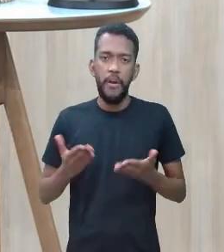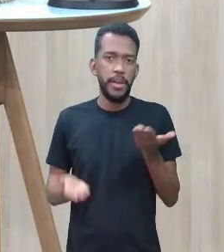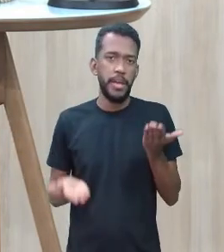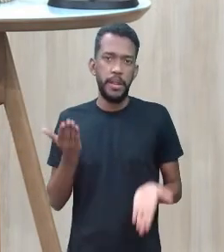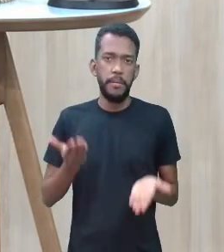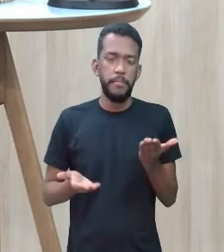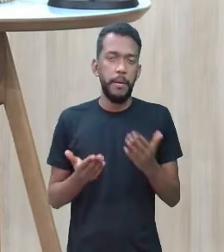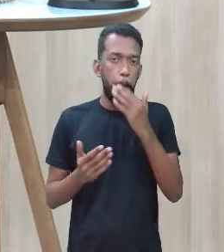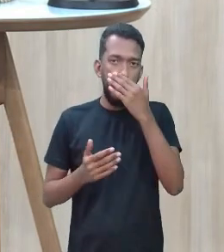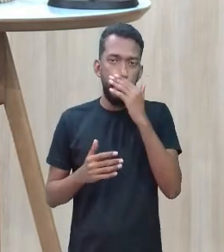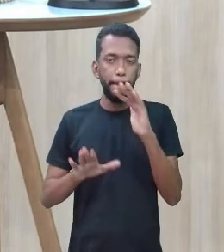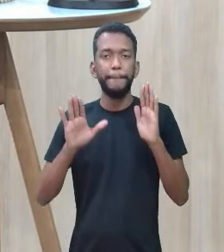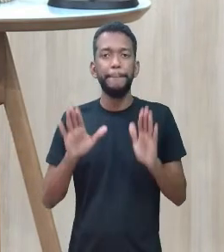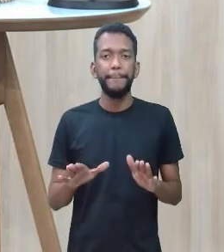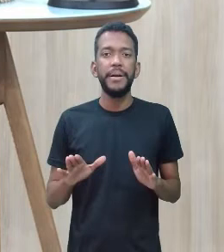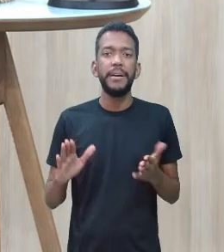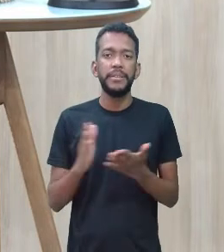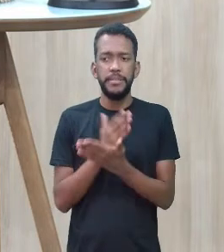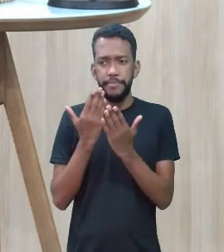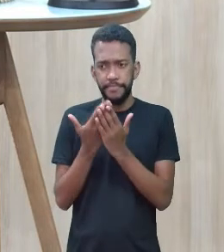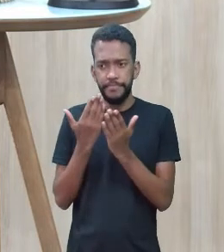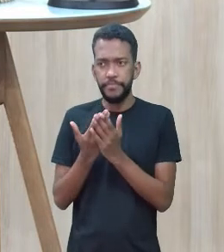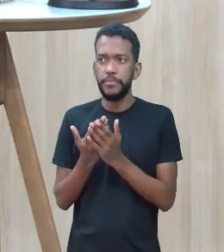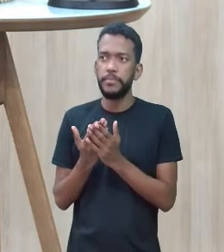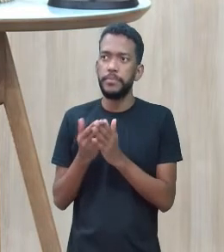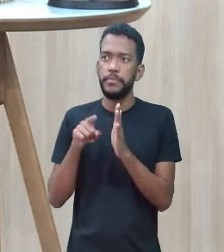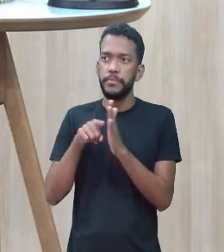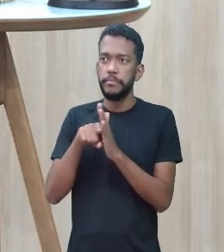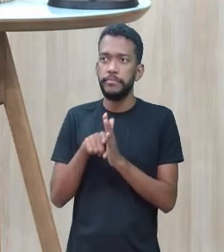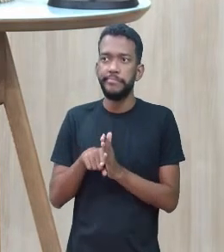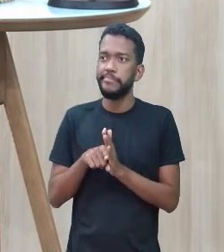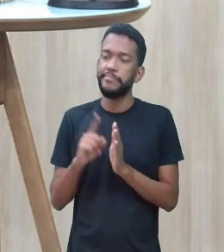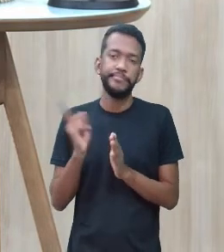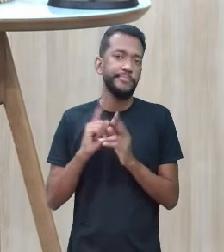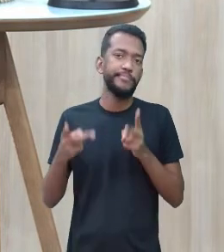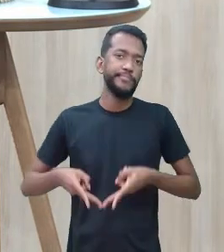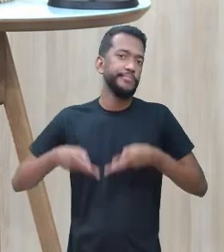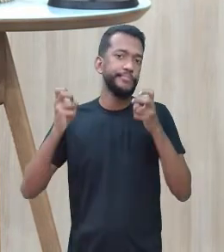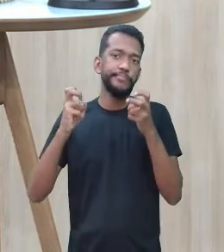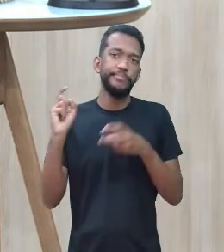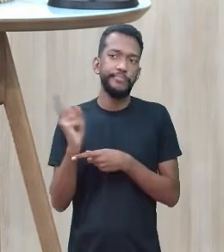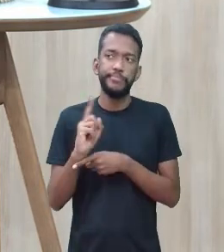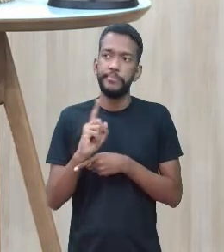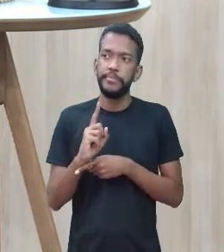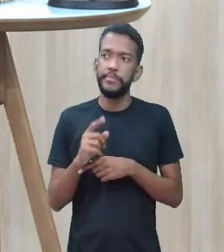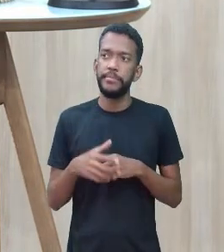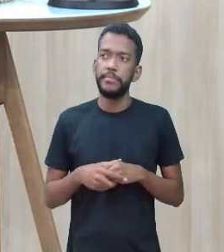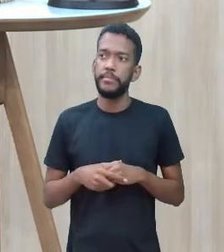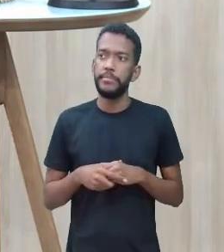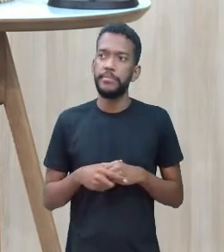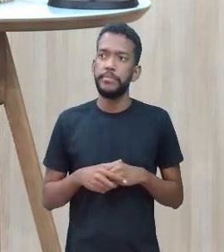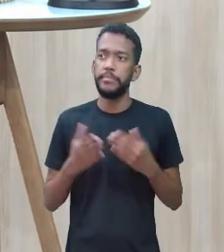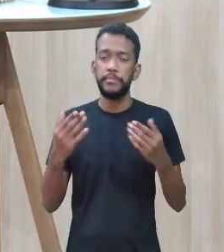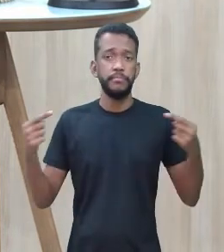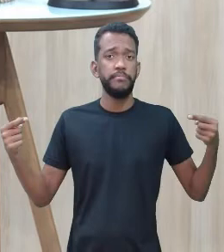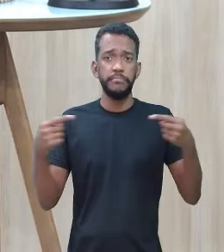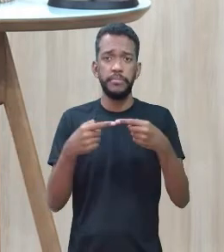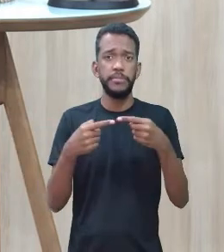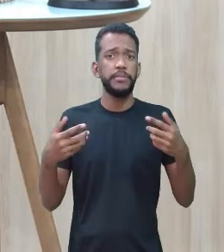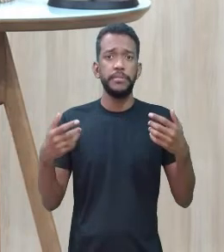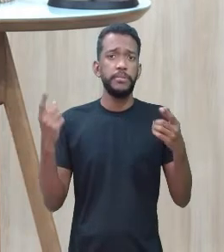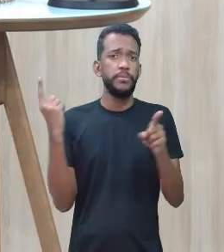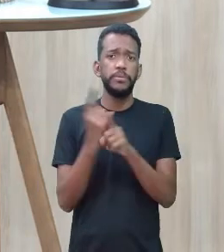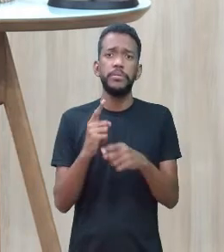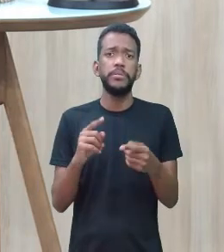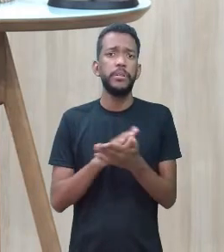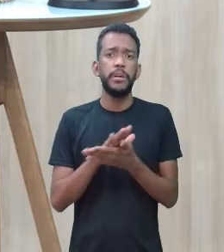equilibrada. Só que os estudiosos, os pesquisadores, não prestaram muita atenção. Essas duas espécies não se encontravam.